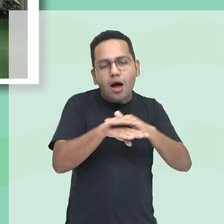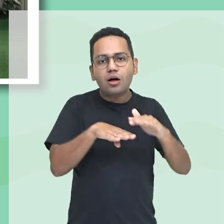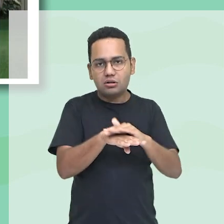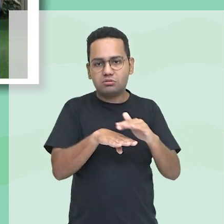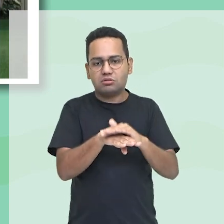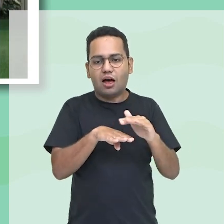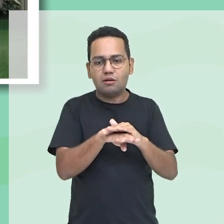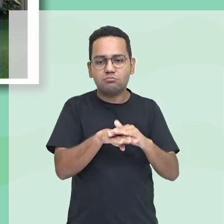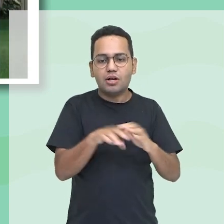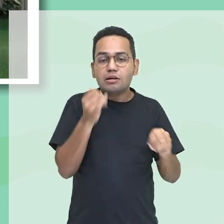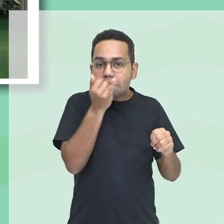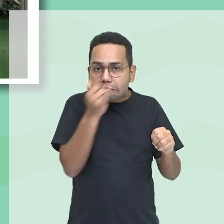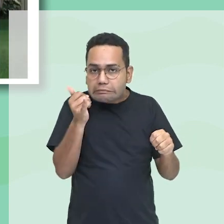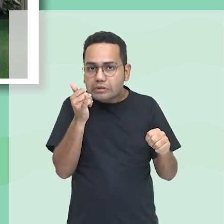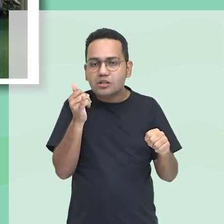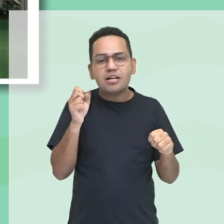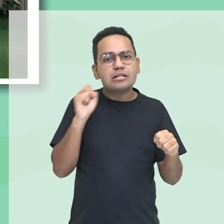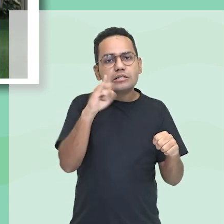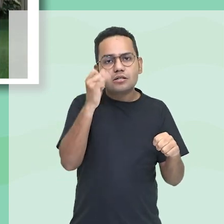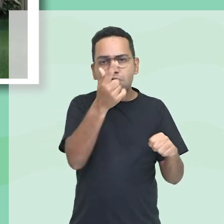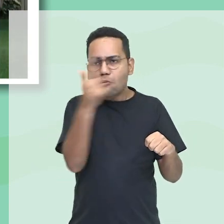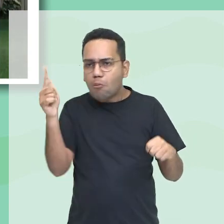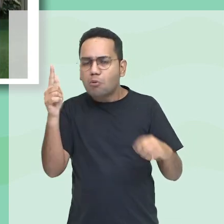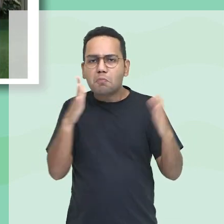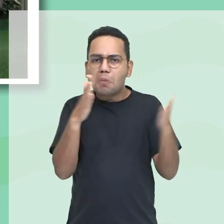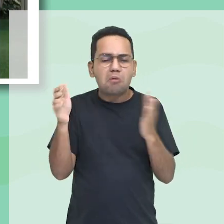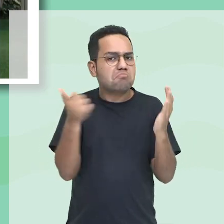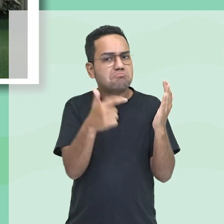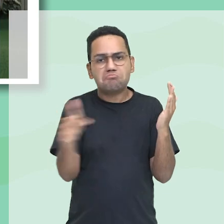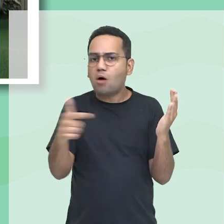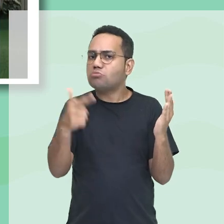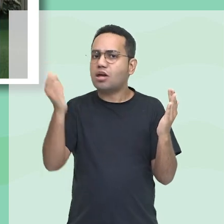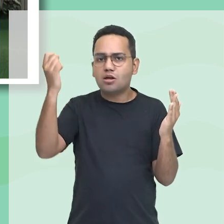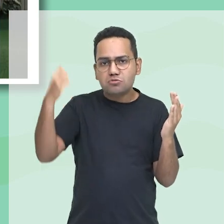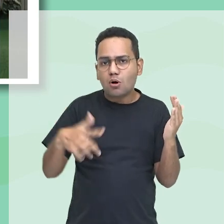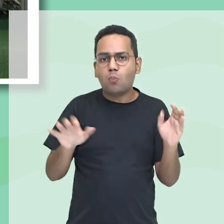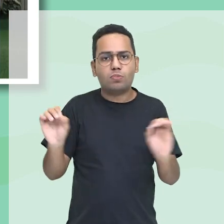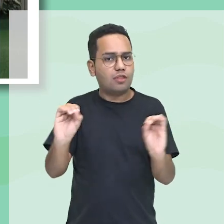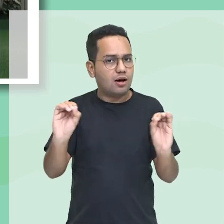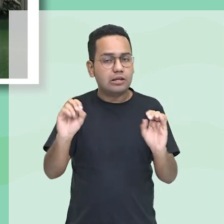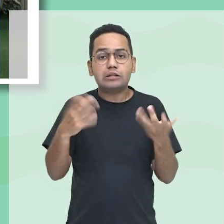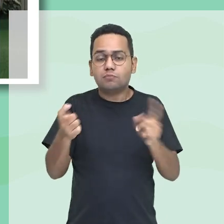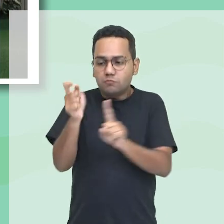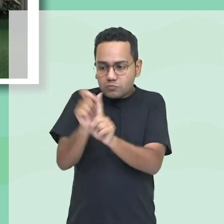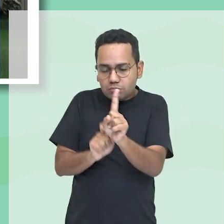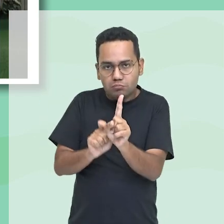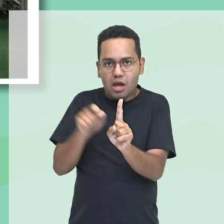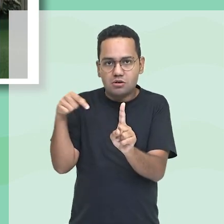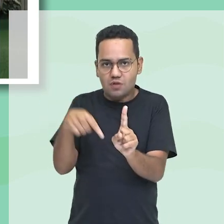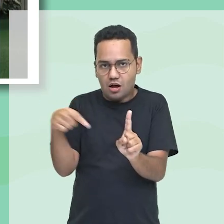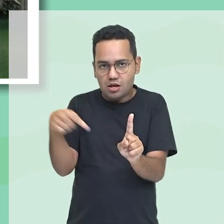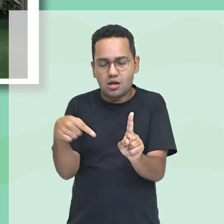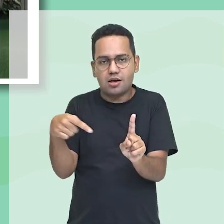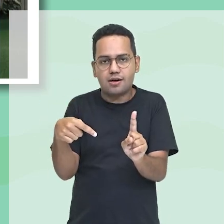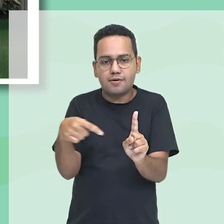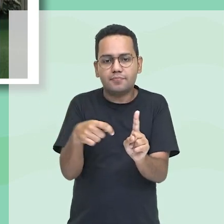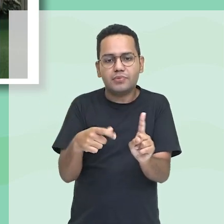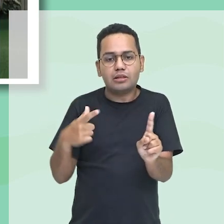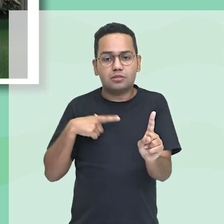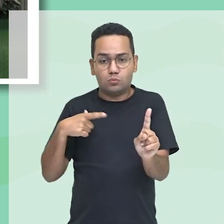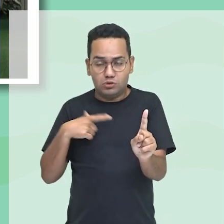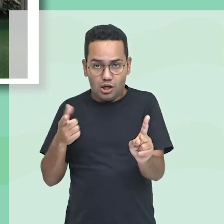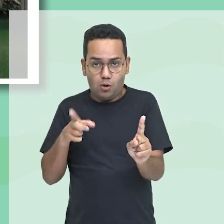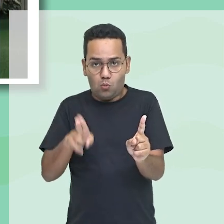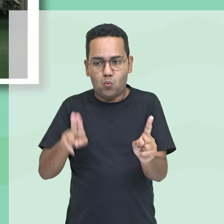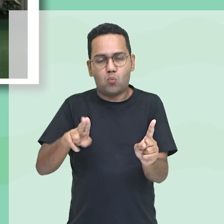utilizados mais tarde, quando não houver sol. Caso no final do mês você tenha créditos acumulados, eles serão válidos para usar nos próximos